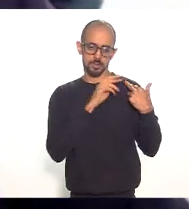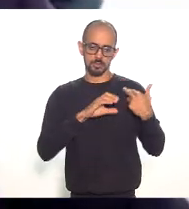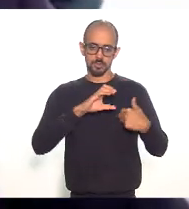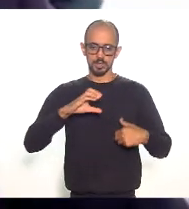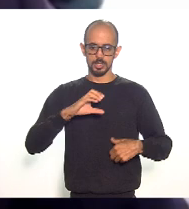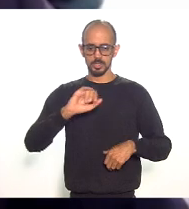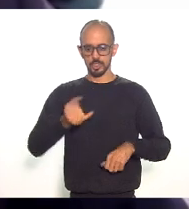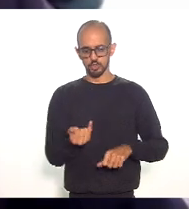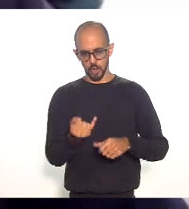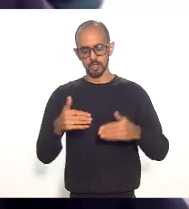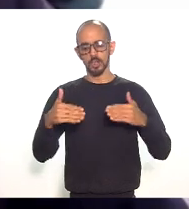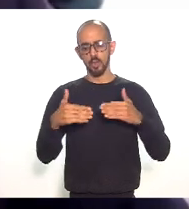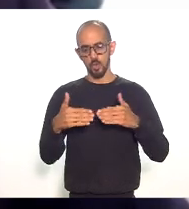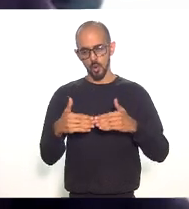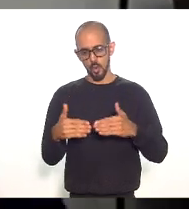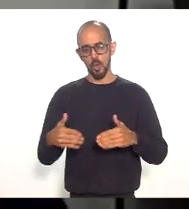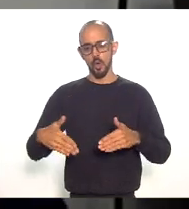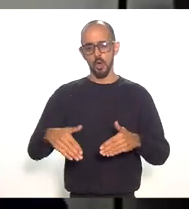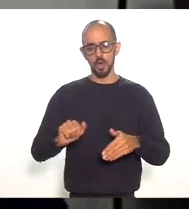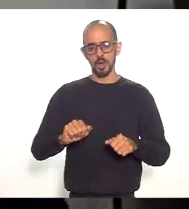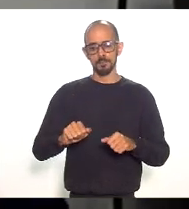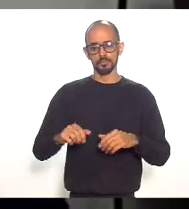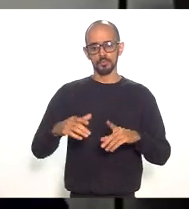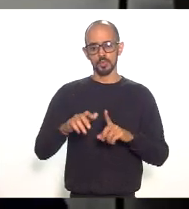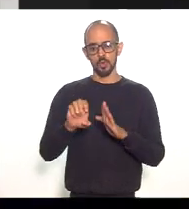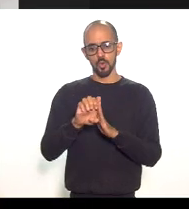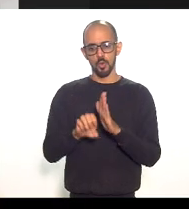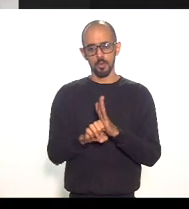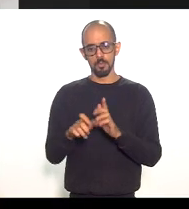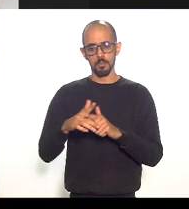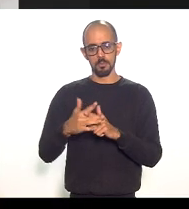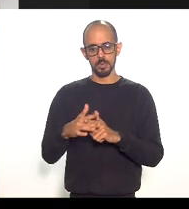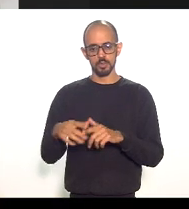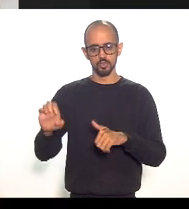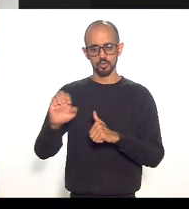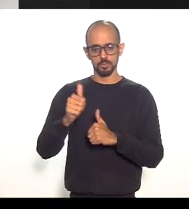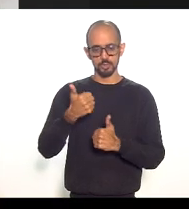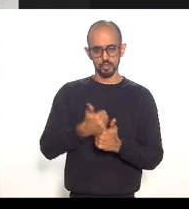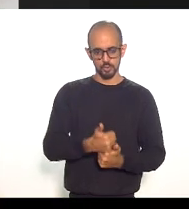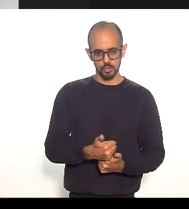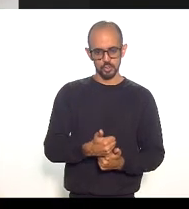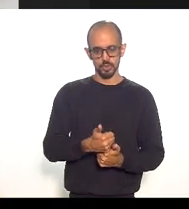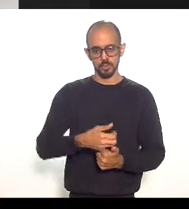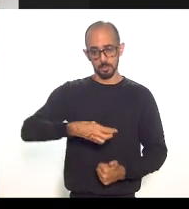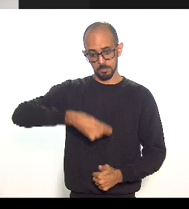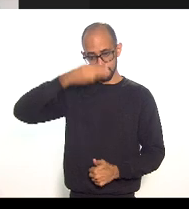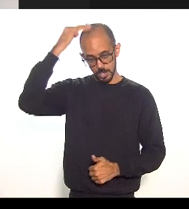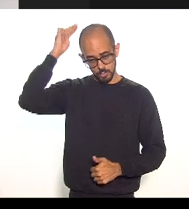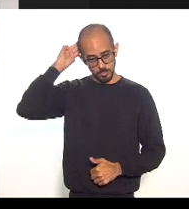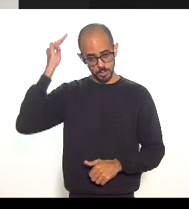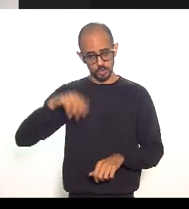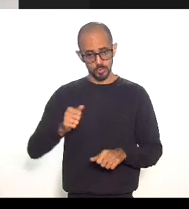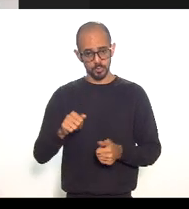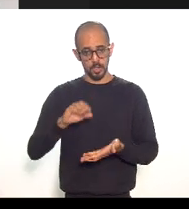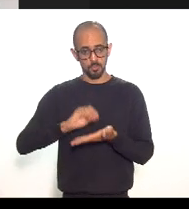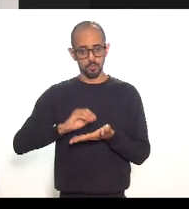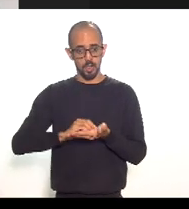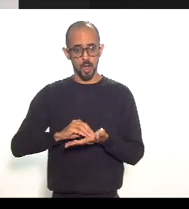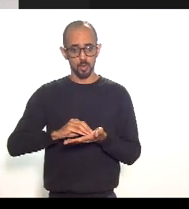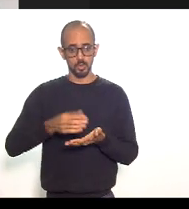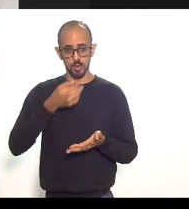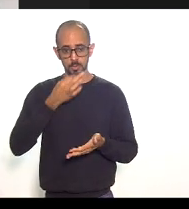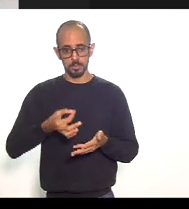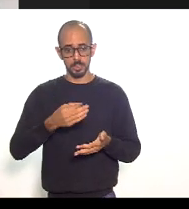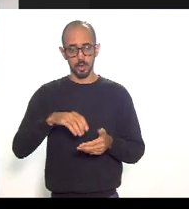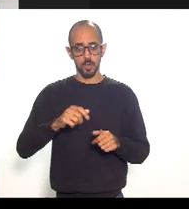pela constitucionalidade com emendas, concluindo por substitutivo. Relator, deputado Márcio Pacheco. Pendente de pareceres das comissões de